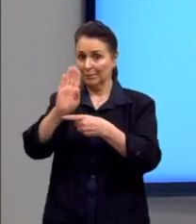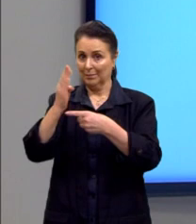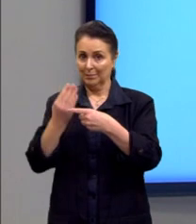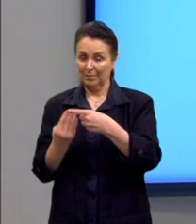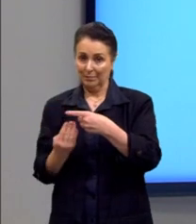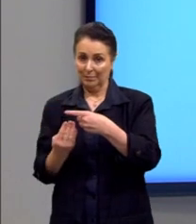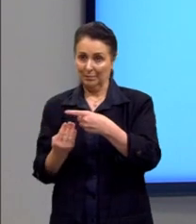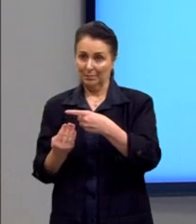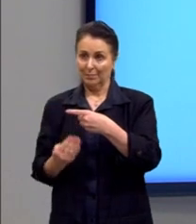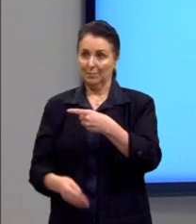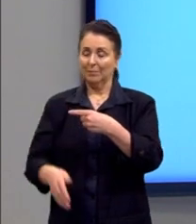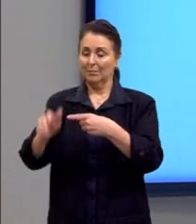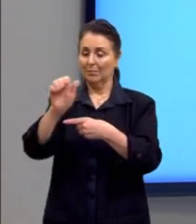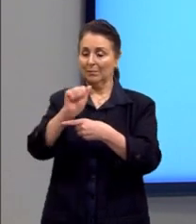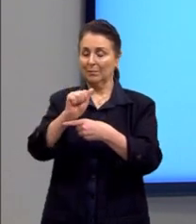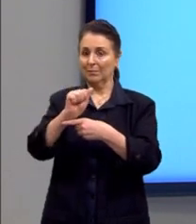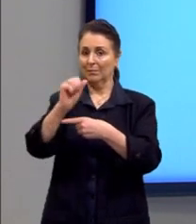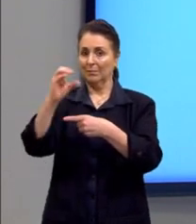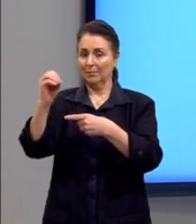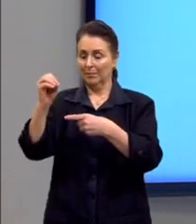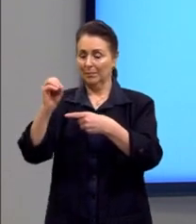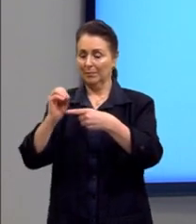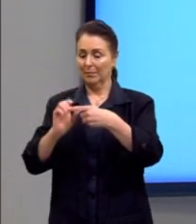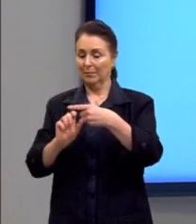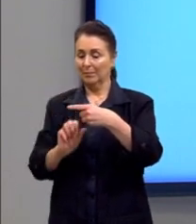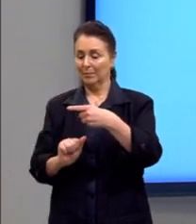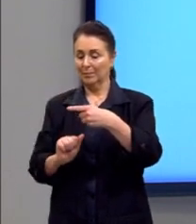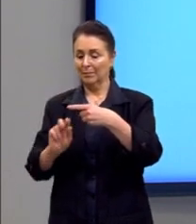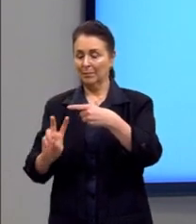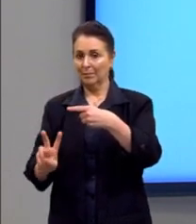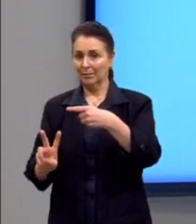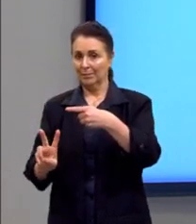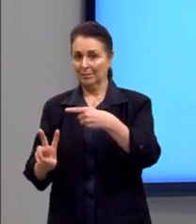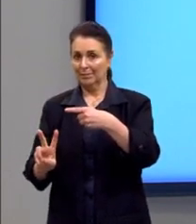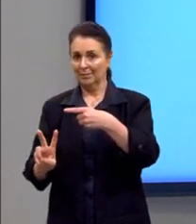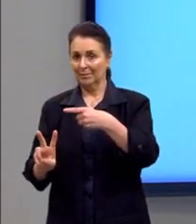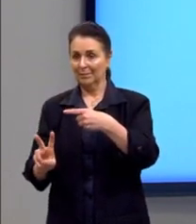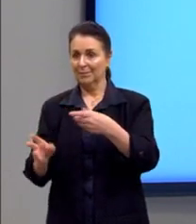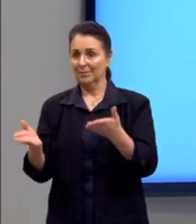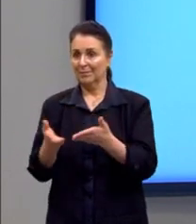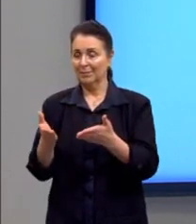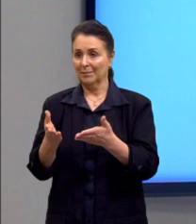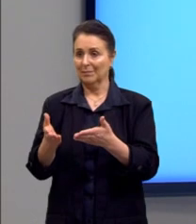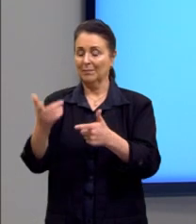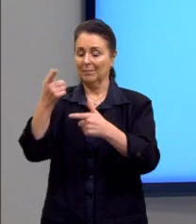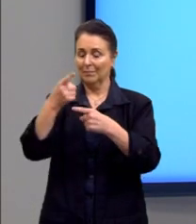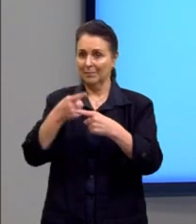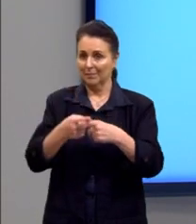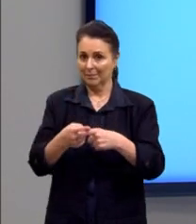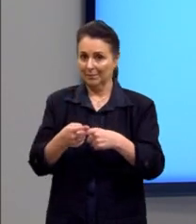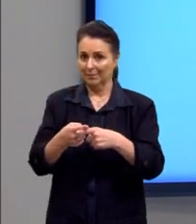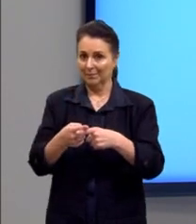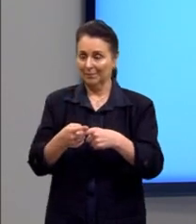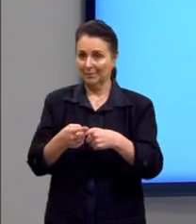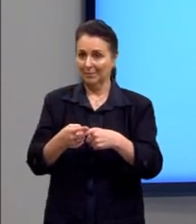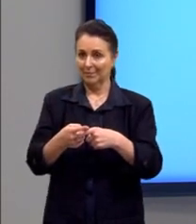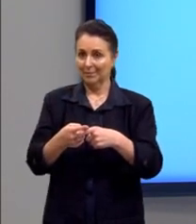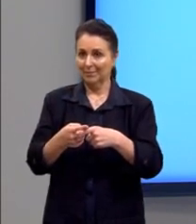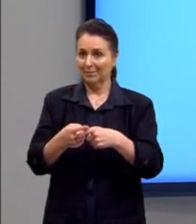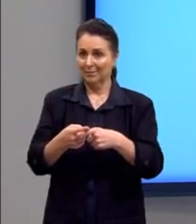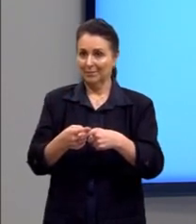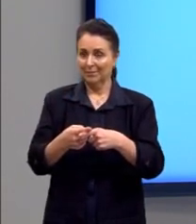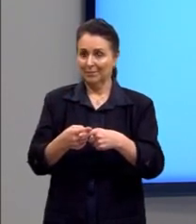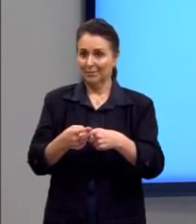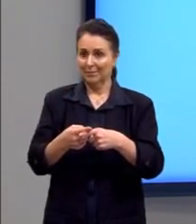então ficaria a 0 sobre o a dois Tá e agora a multiplicação né